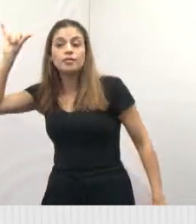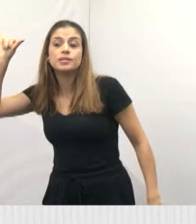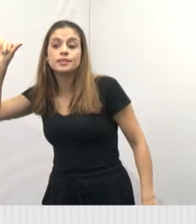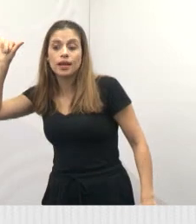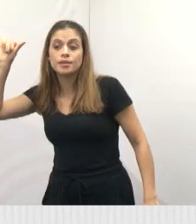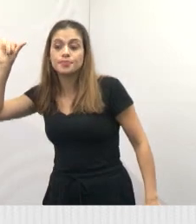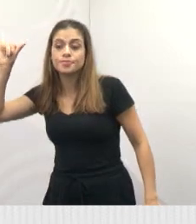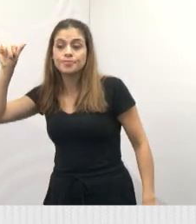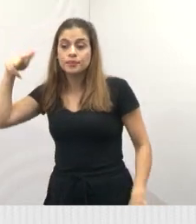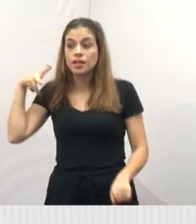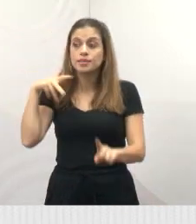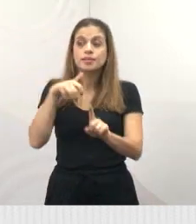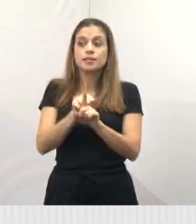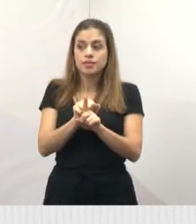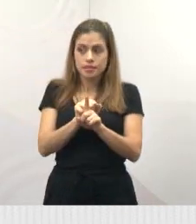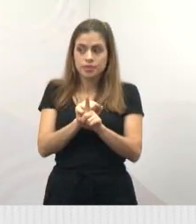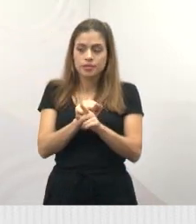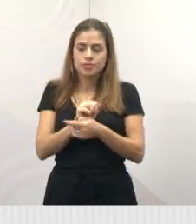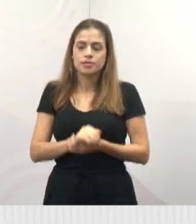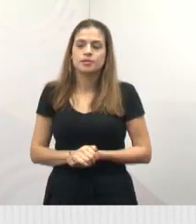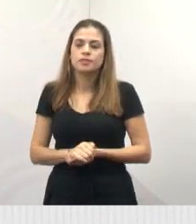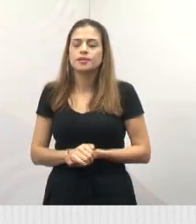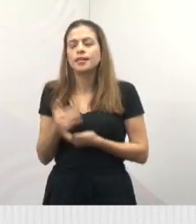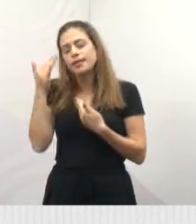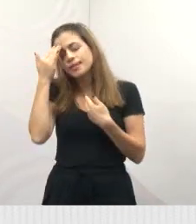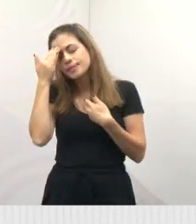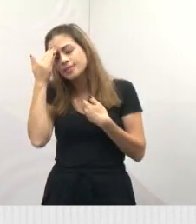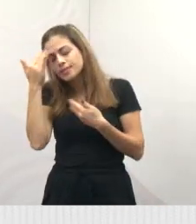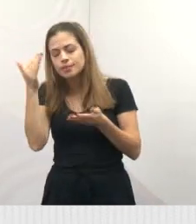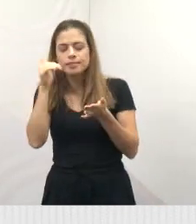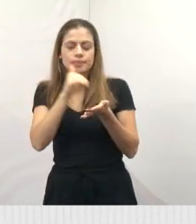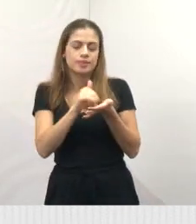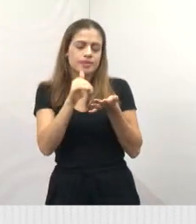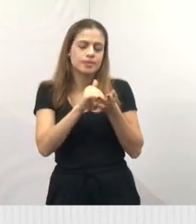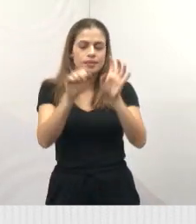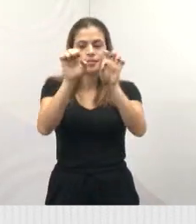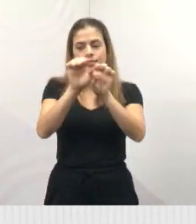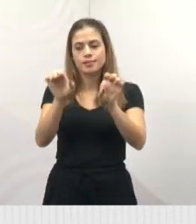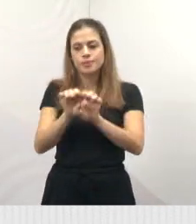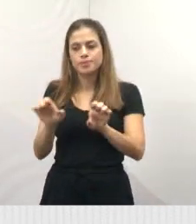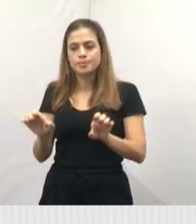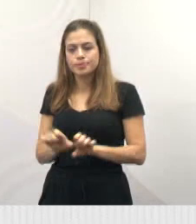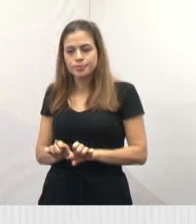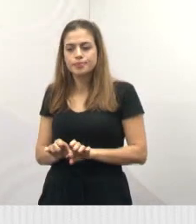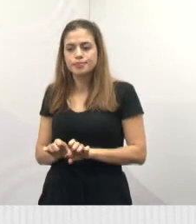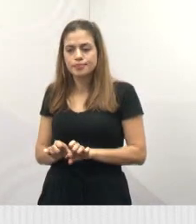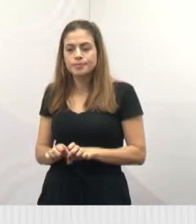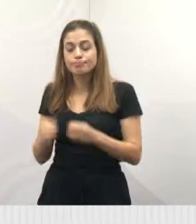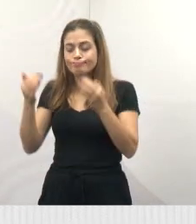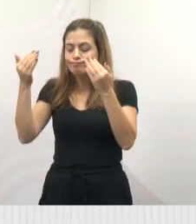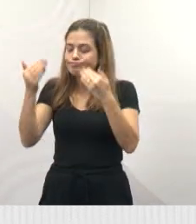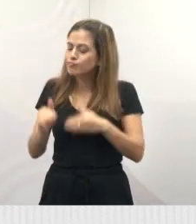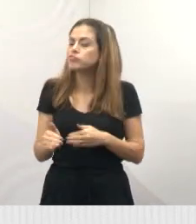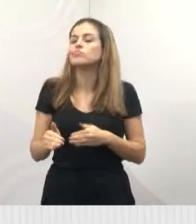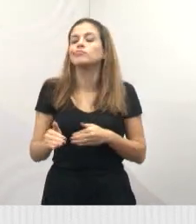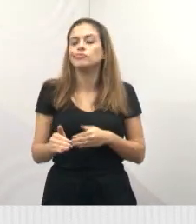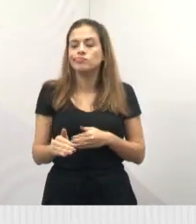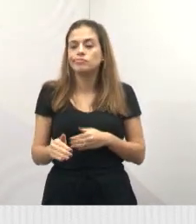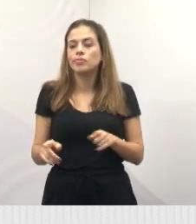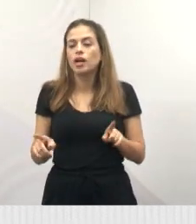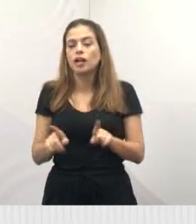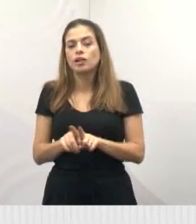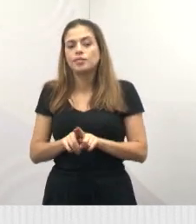PV. Então, a gente quer agradecer à Secretaria de Infraestrutura pelo atendimento